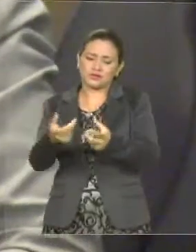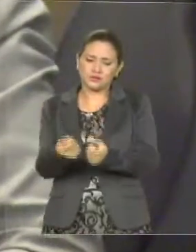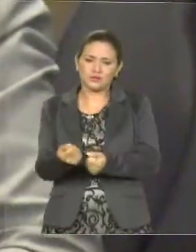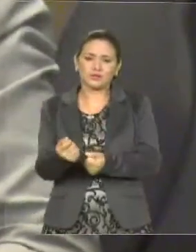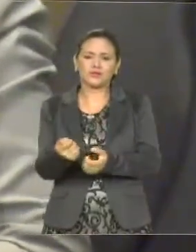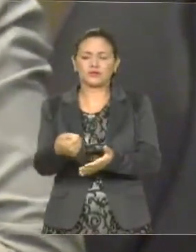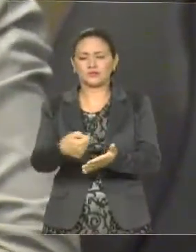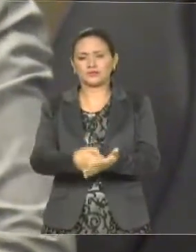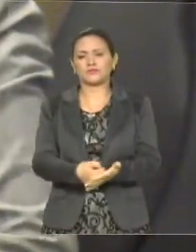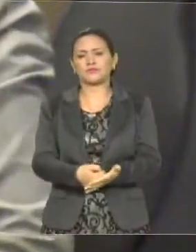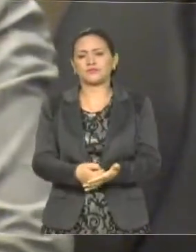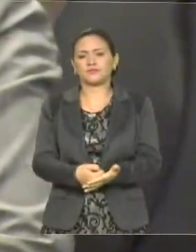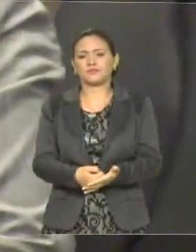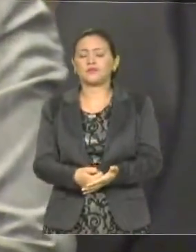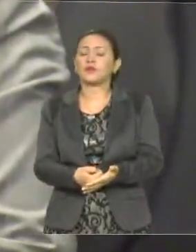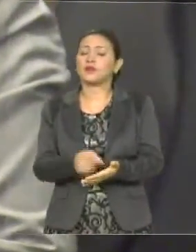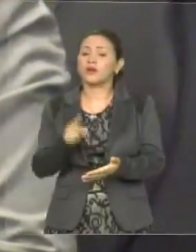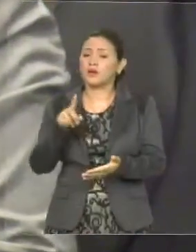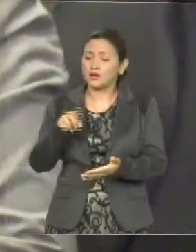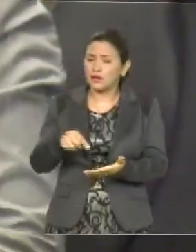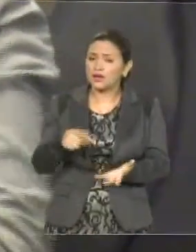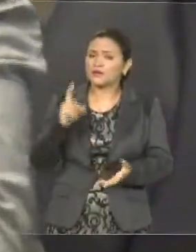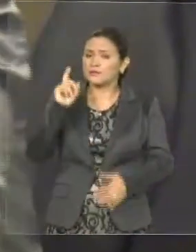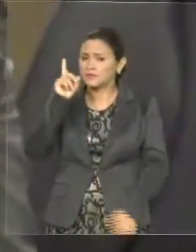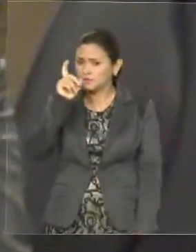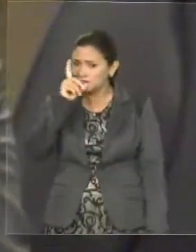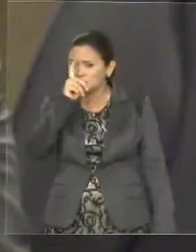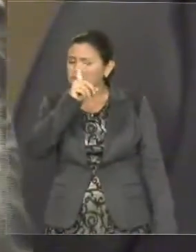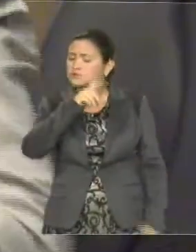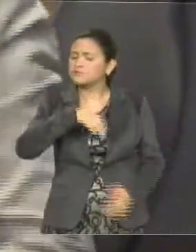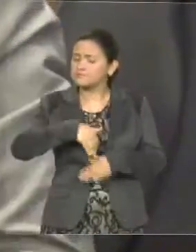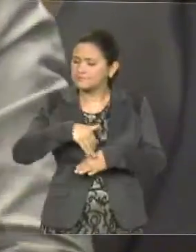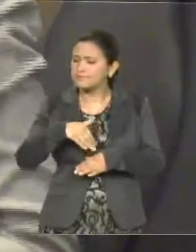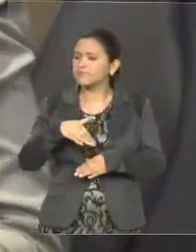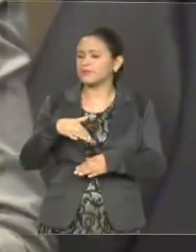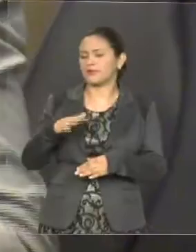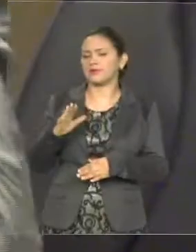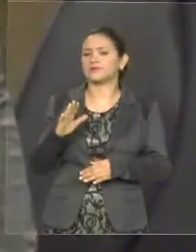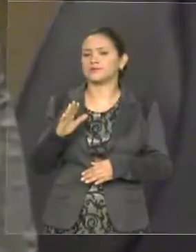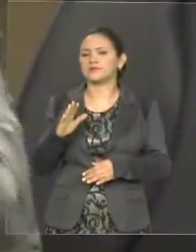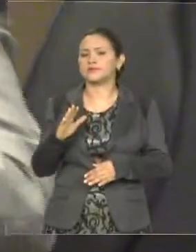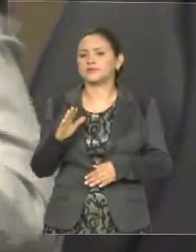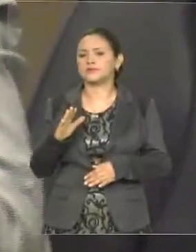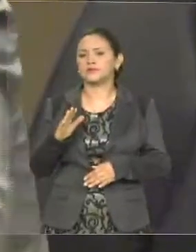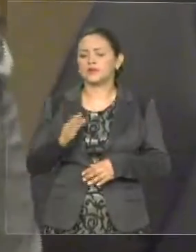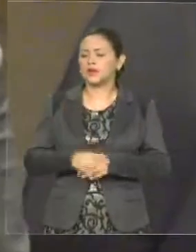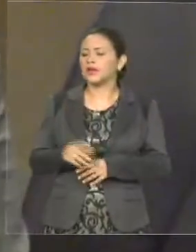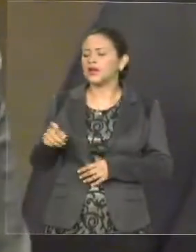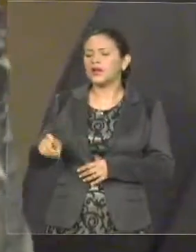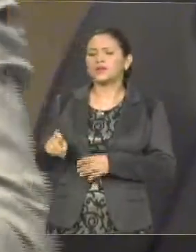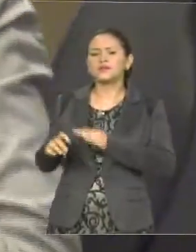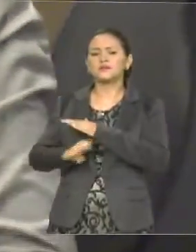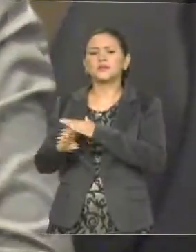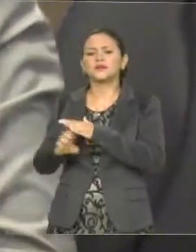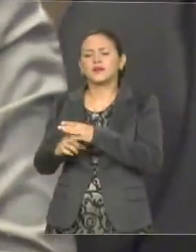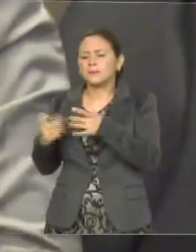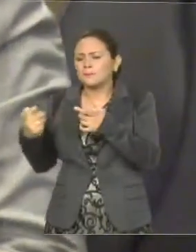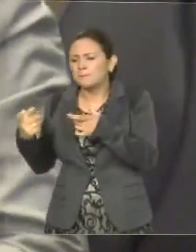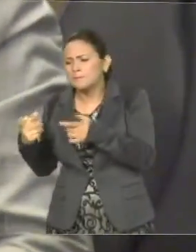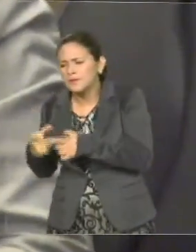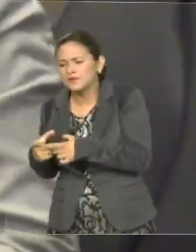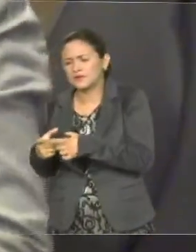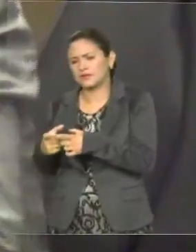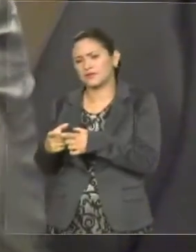impõe a esses empresários, que, em regra, são pequenos, médios